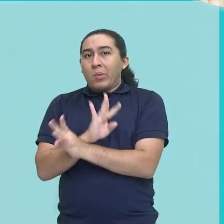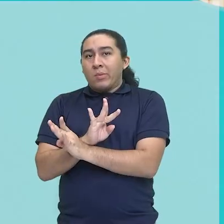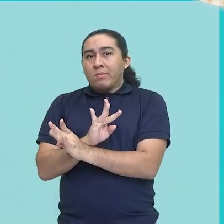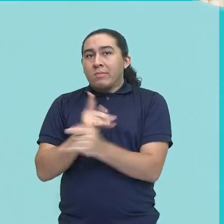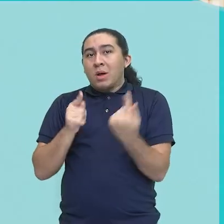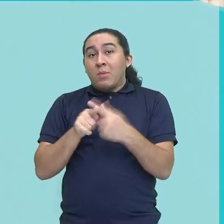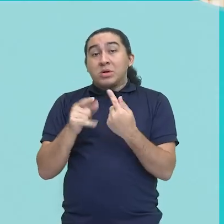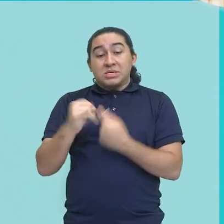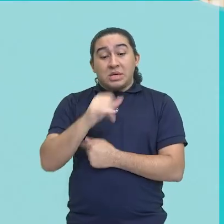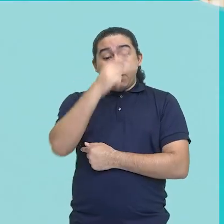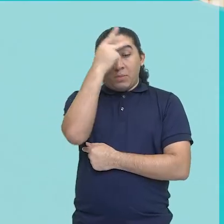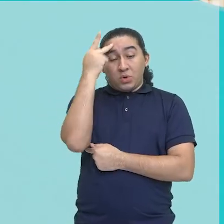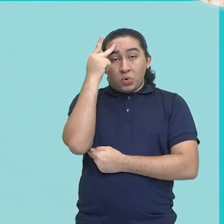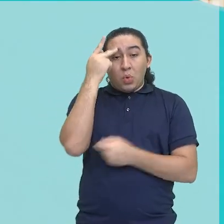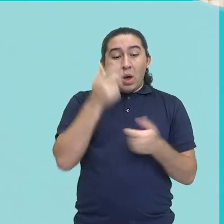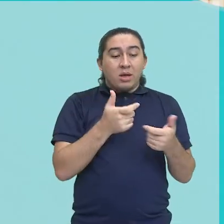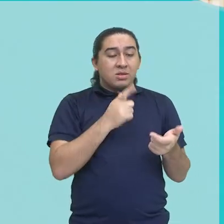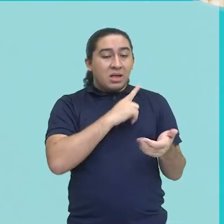ele